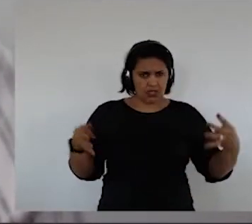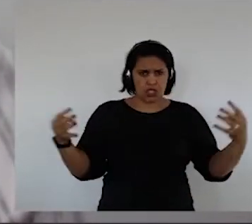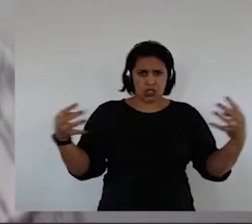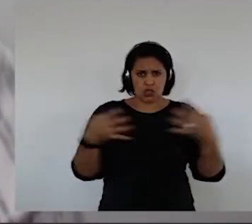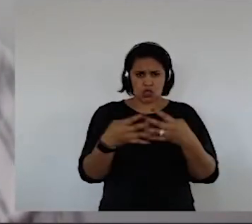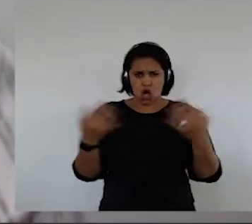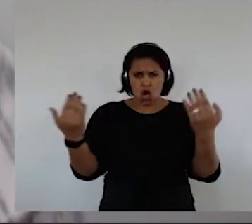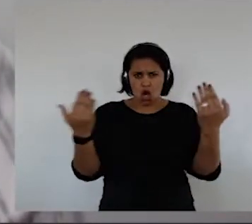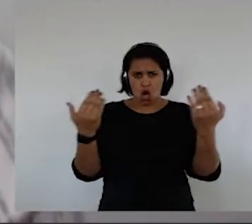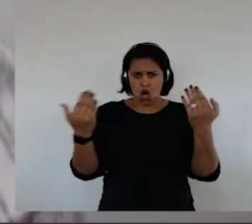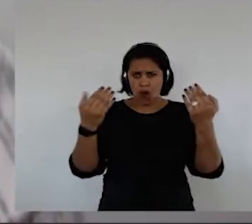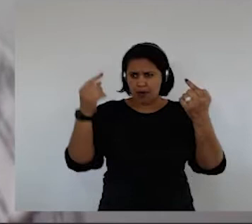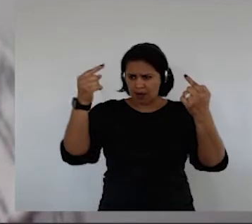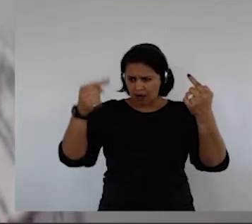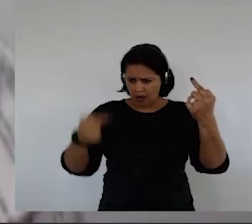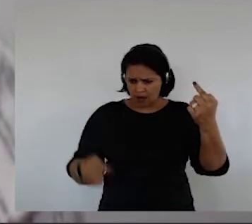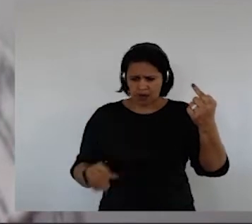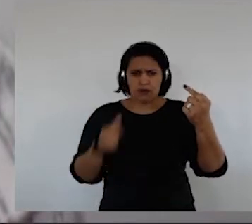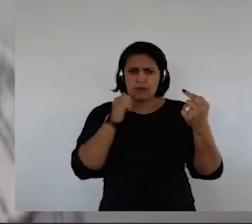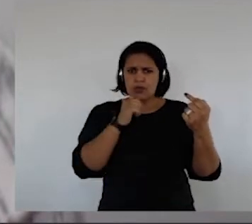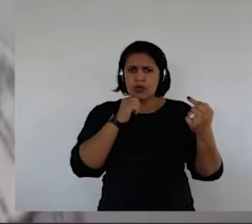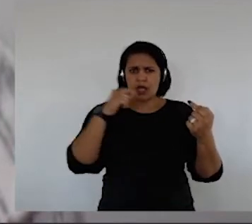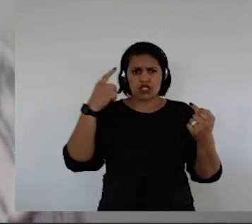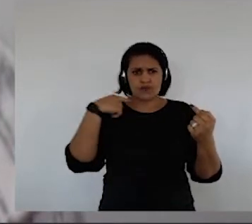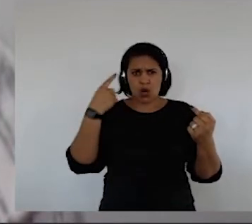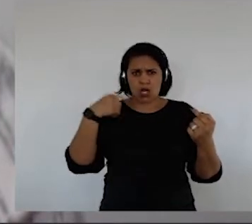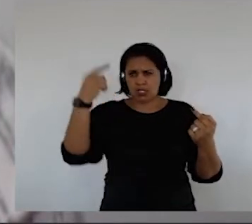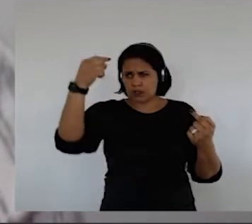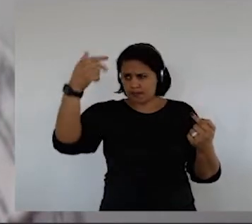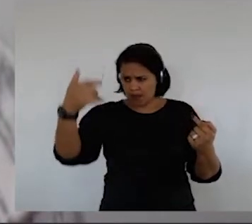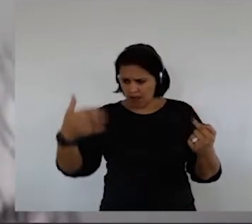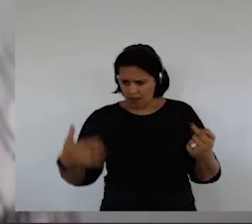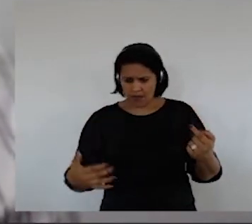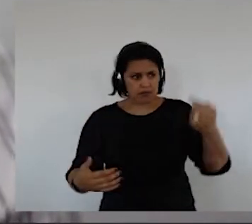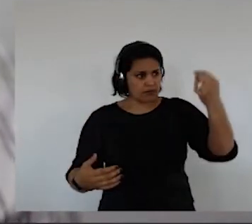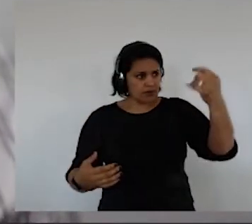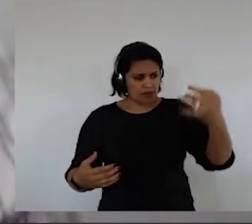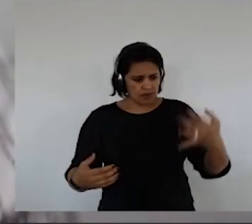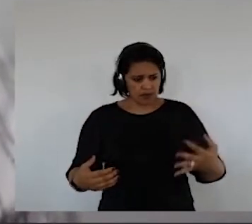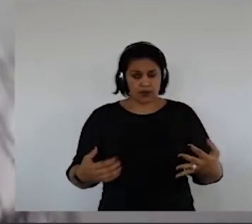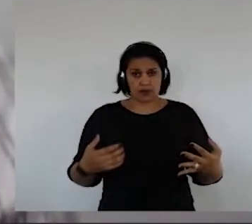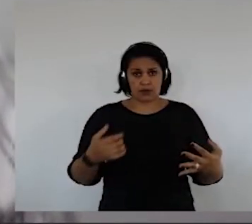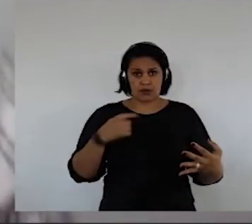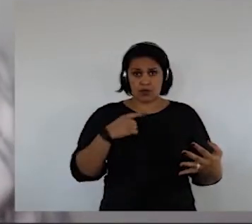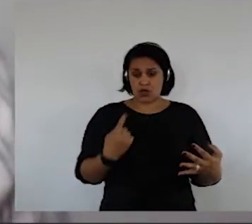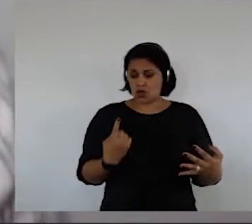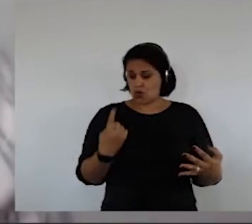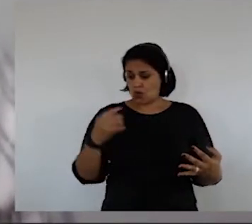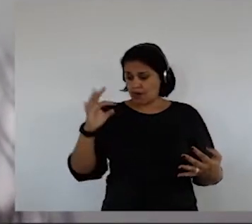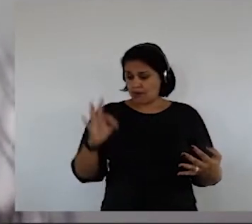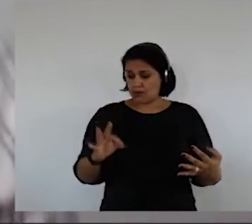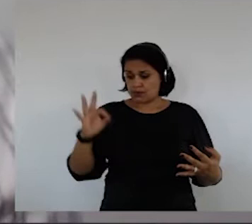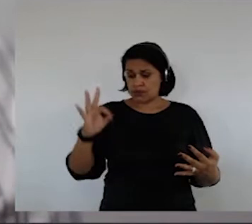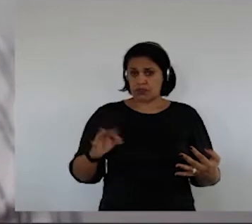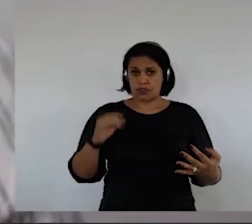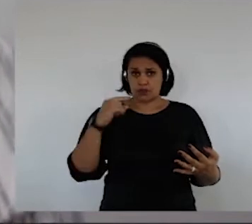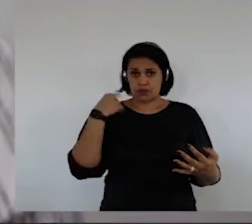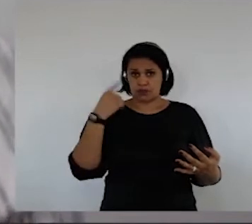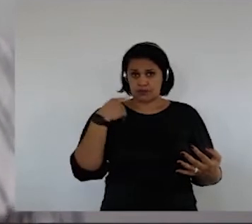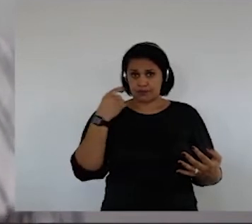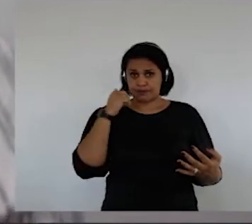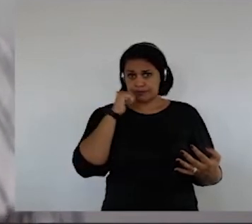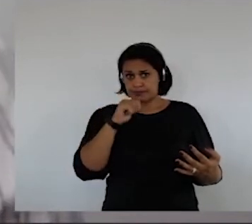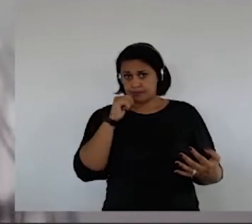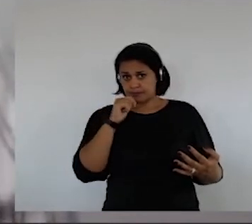mulheres advogadas do país, que já são subrepresentadas, com 1% de advogadas e advogados que